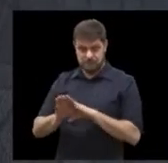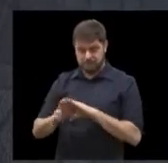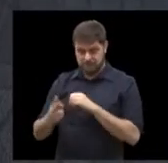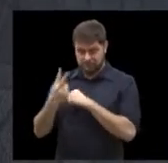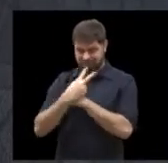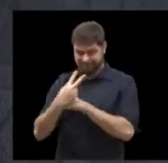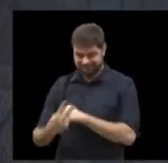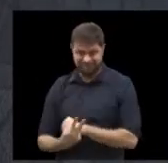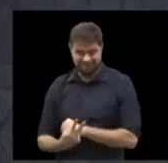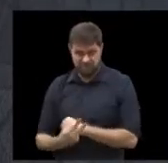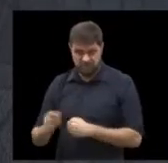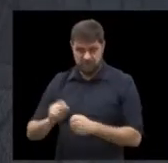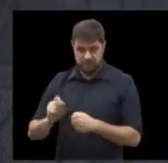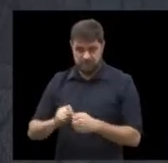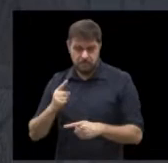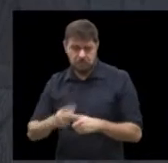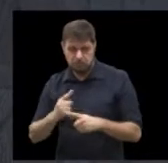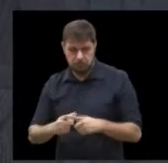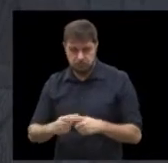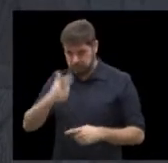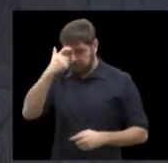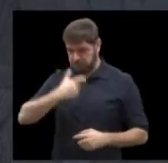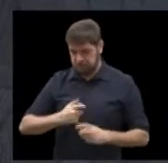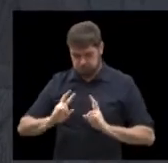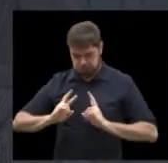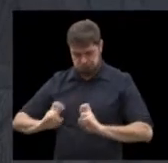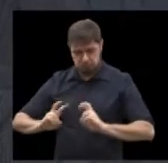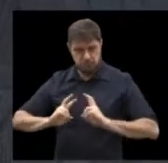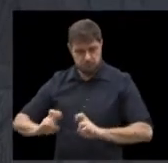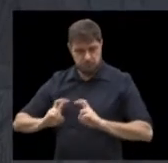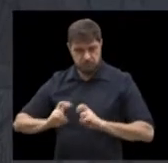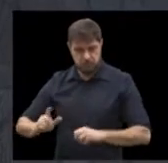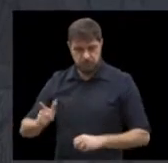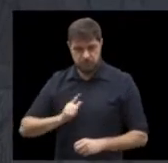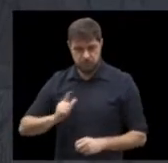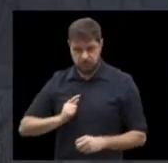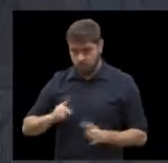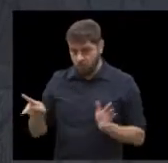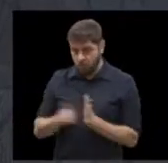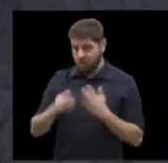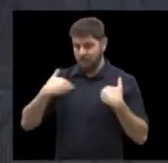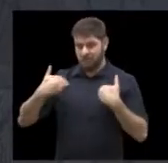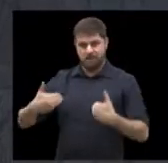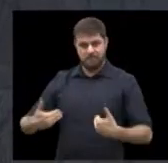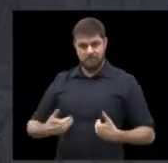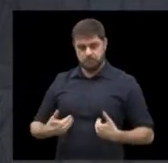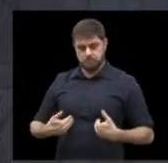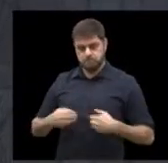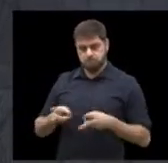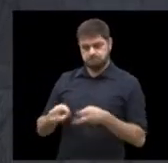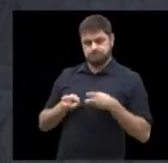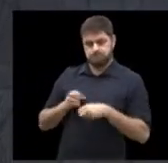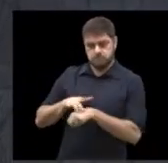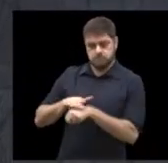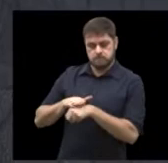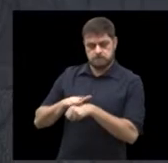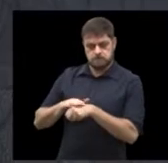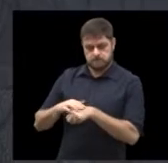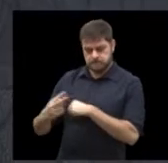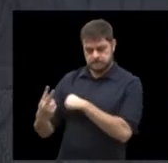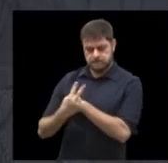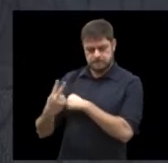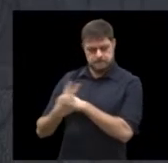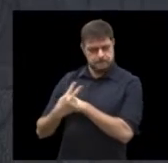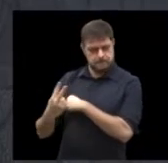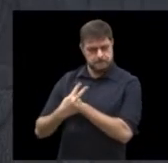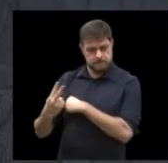ela começa a agredir você por um anticorpo feito, que o próprio organismo seu cria. Então daí você tem que fazer